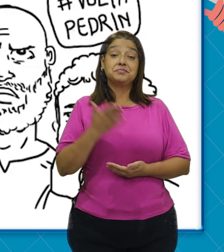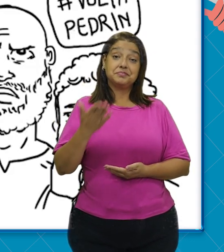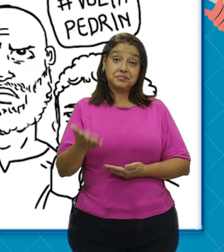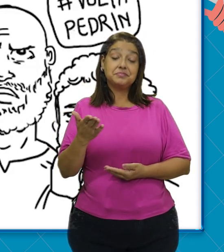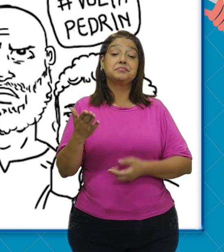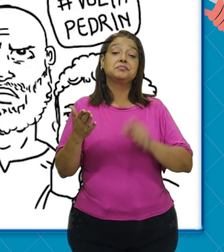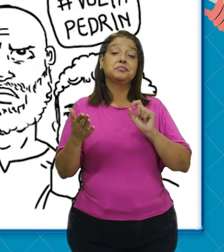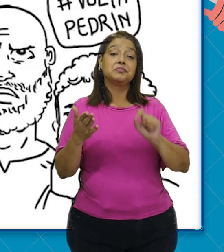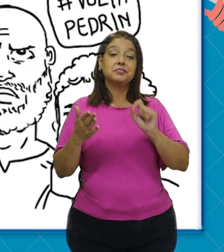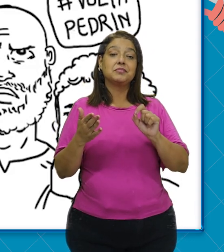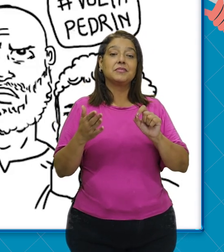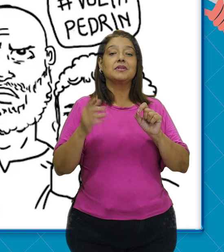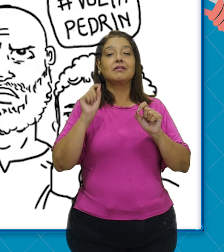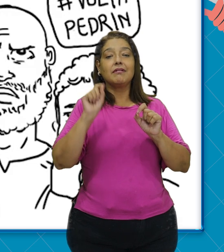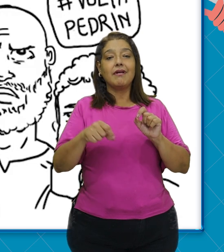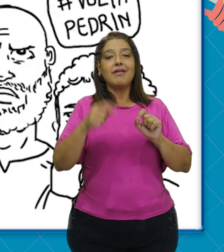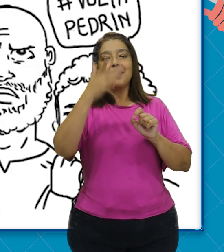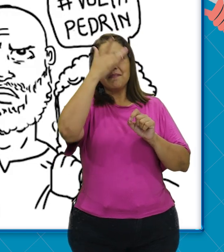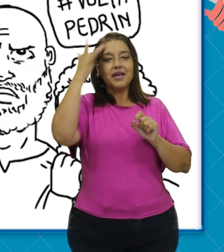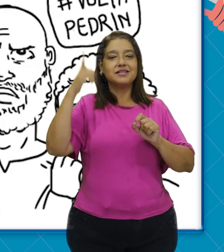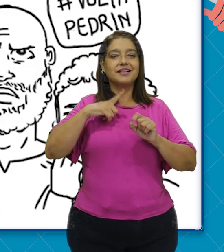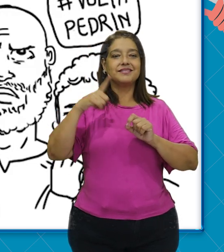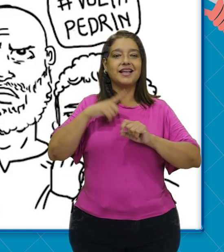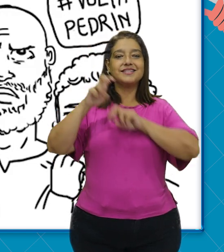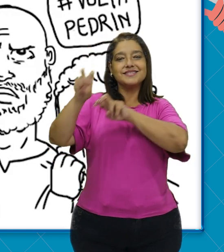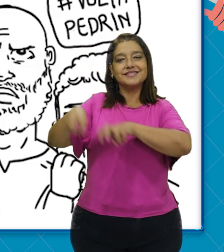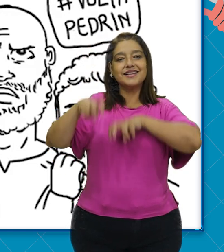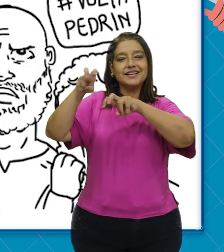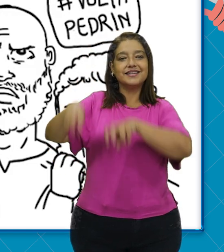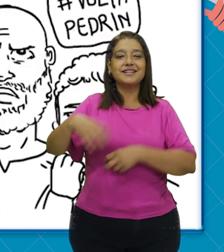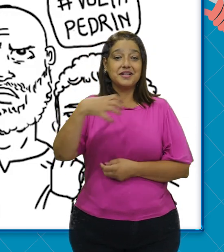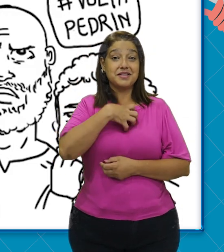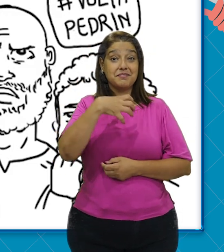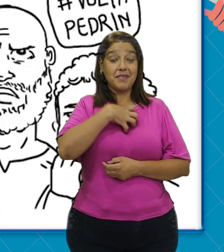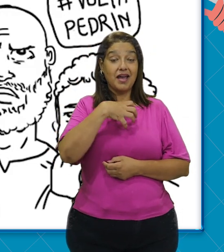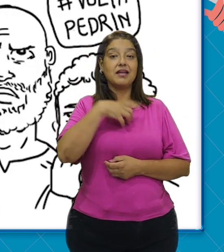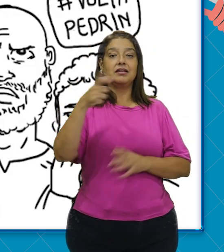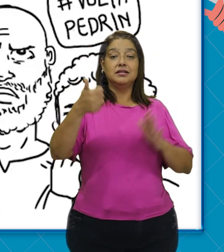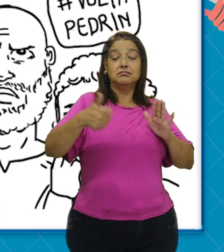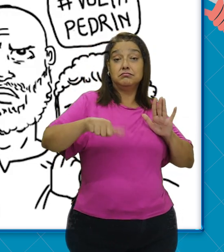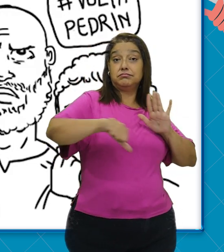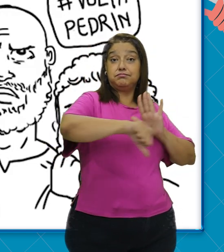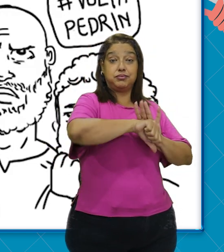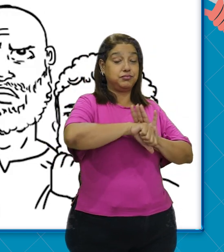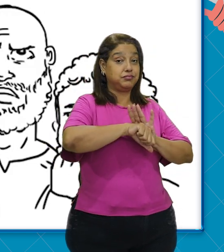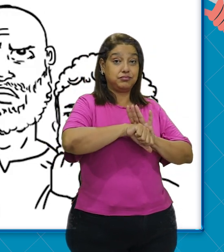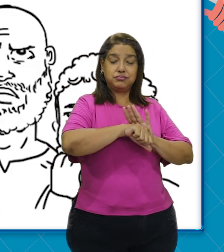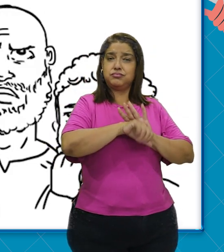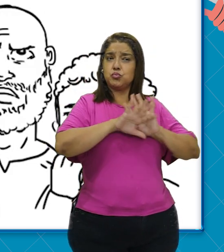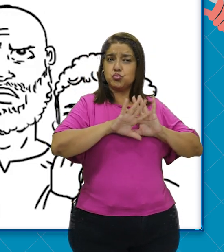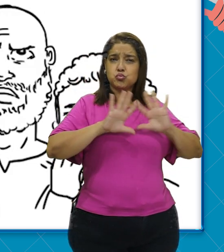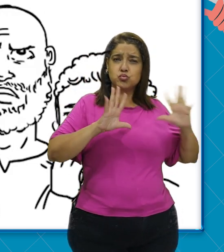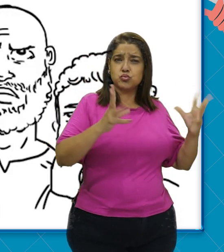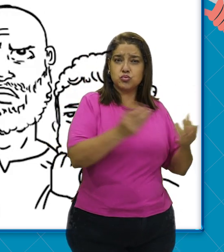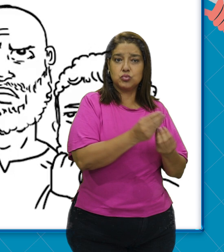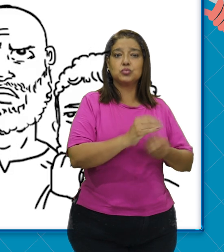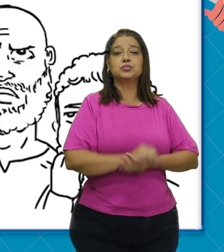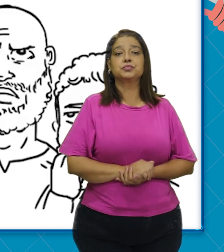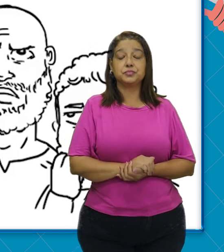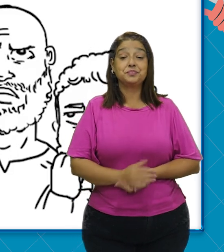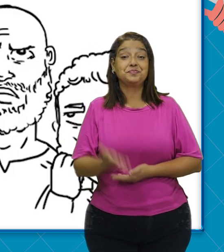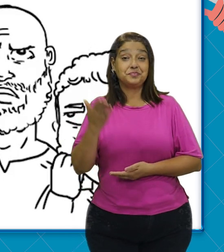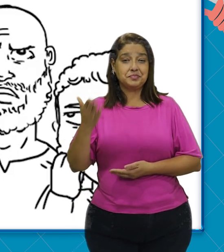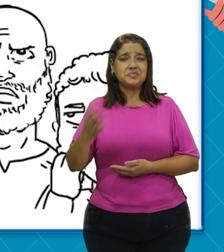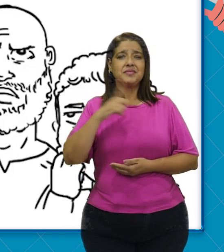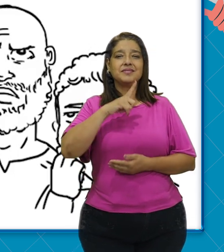se agrava quando falamos do sertão da Bahia, que vivia uma crise generalizada. Com a decadência da extração